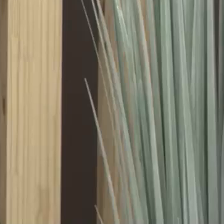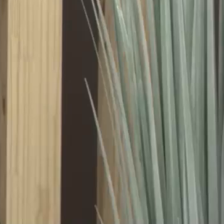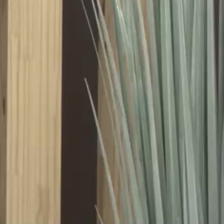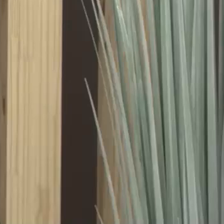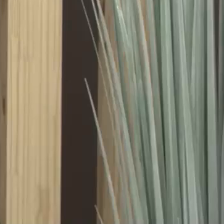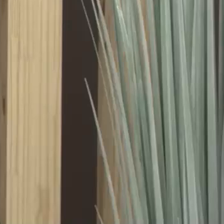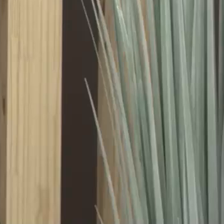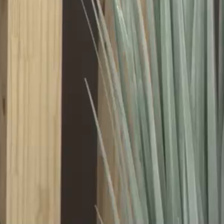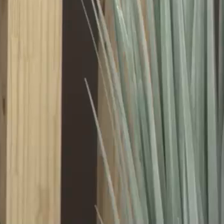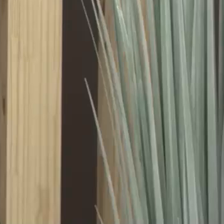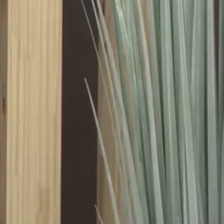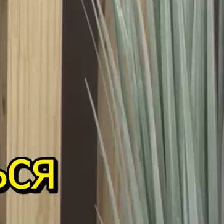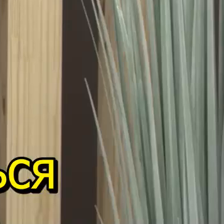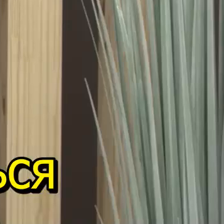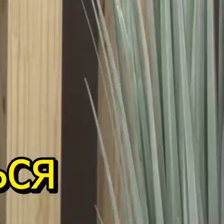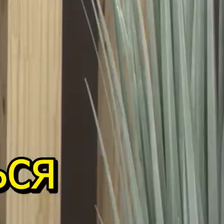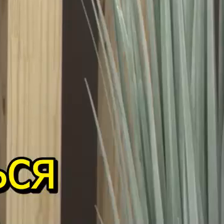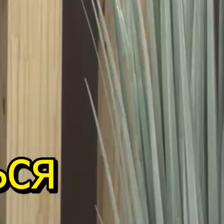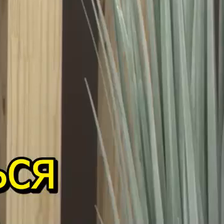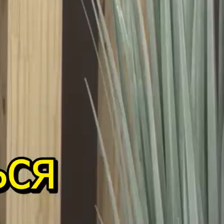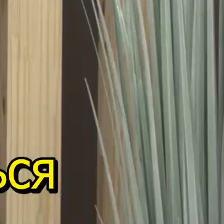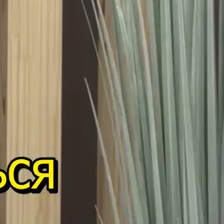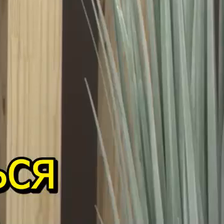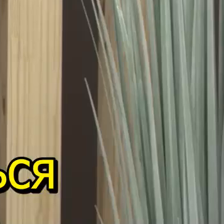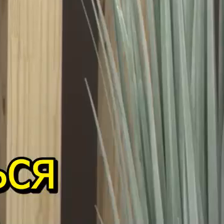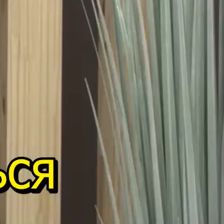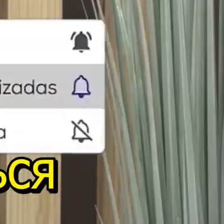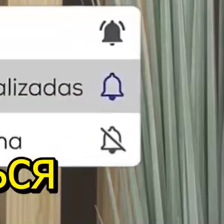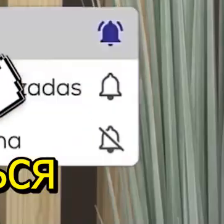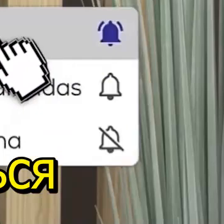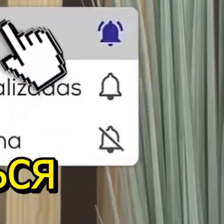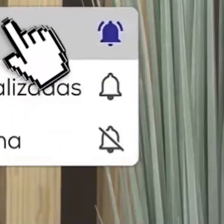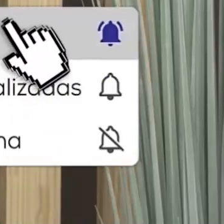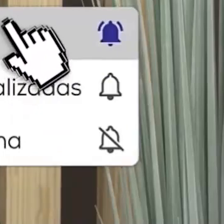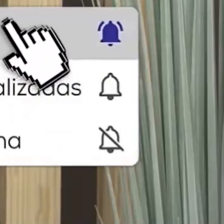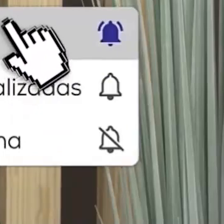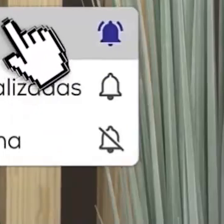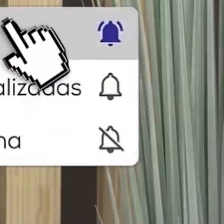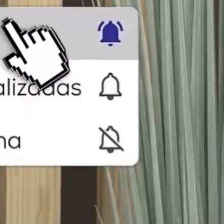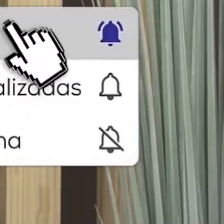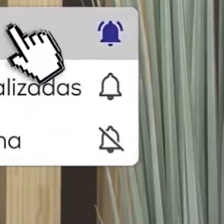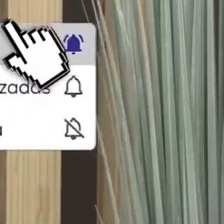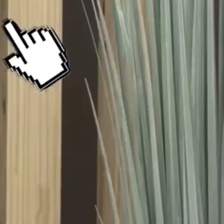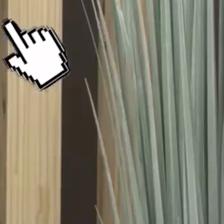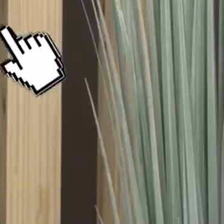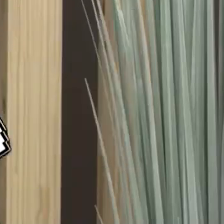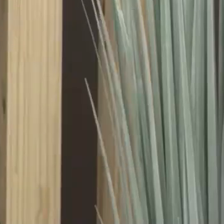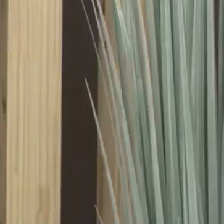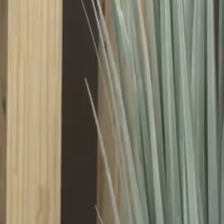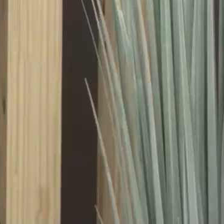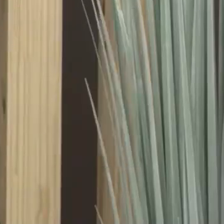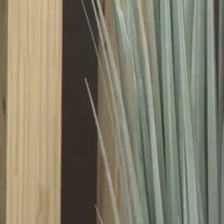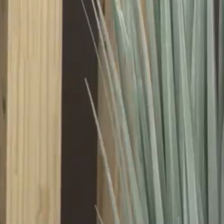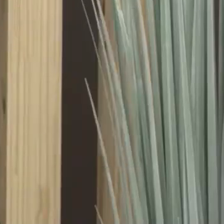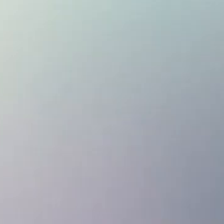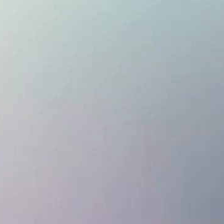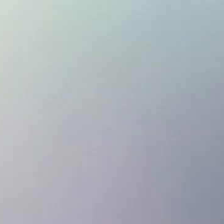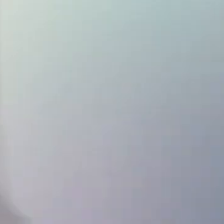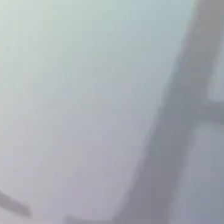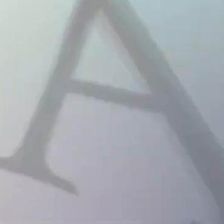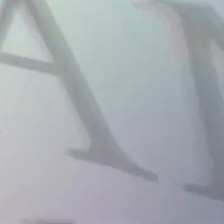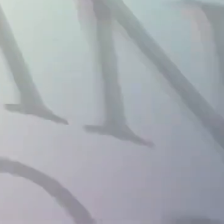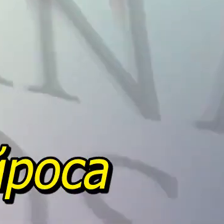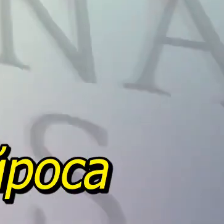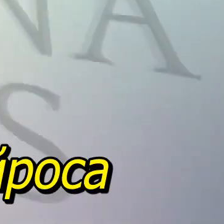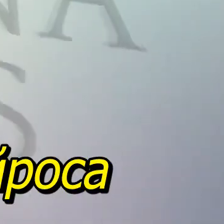o vídeo já vai começar, mas antes, não se esqueça de se inscrever e ativar as notificações.